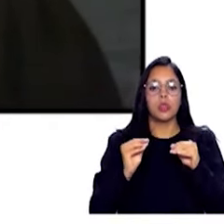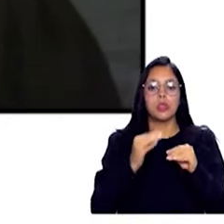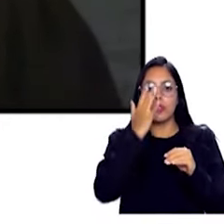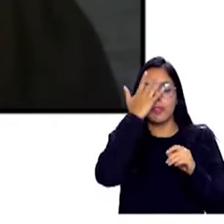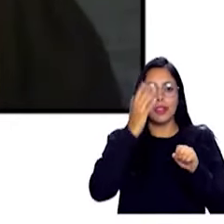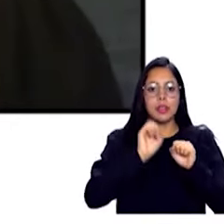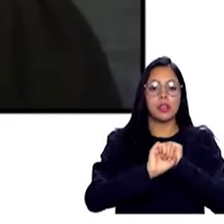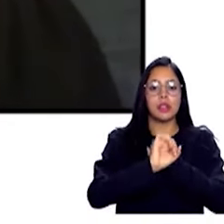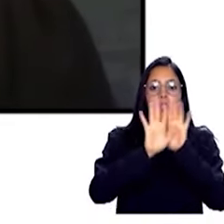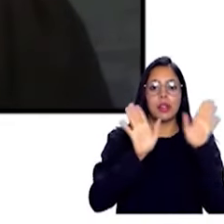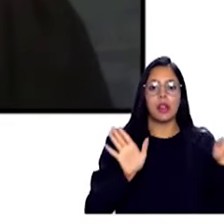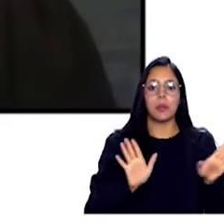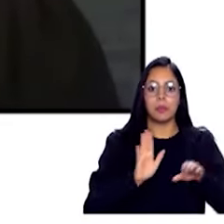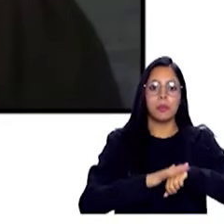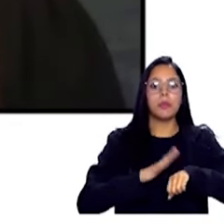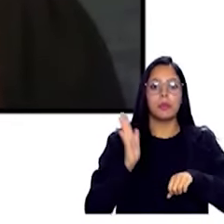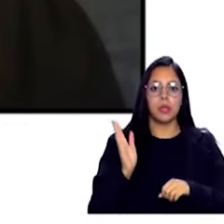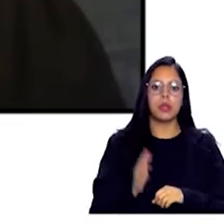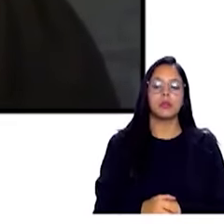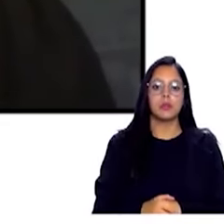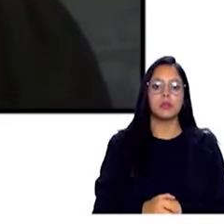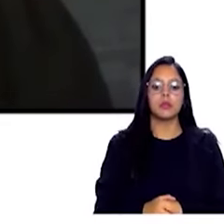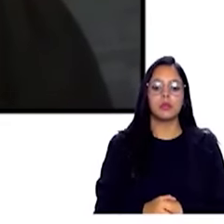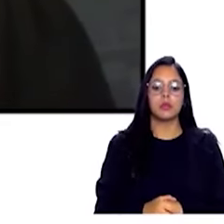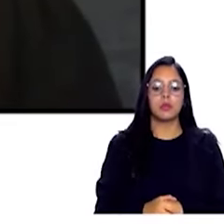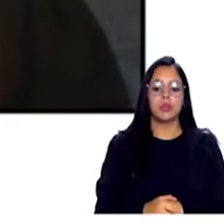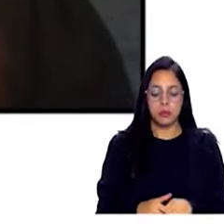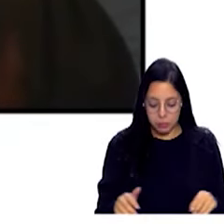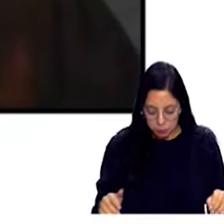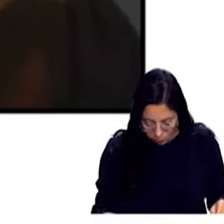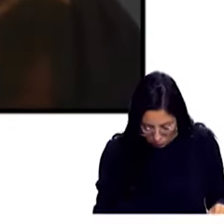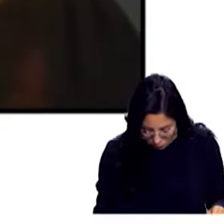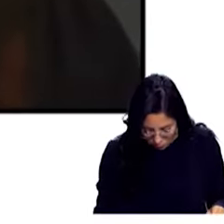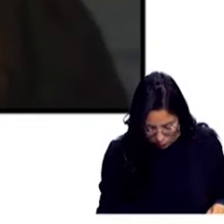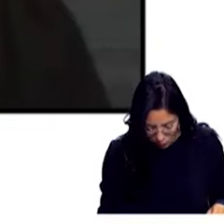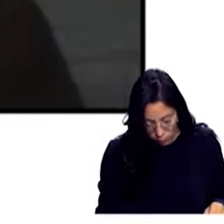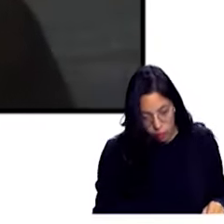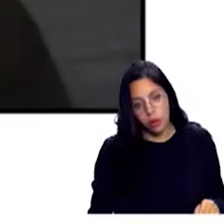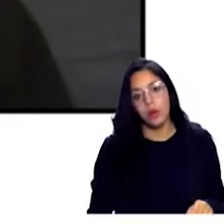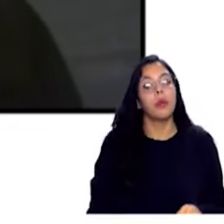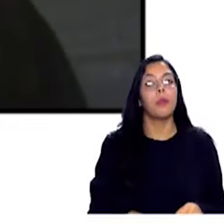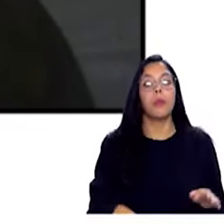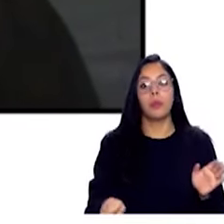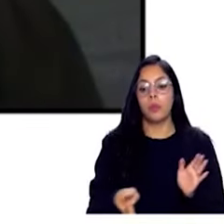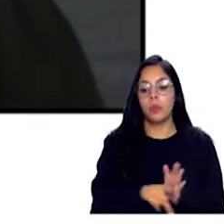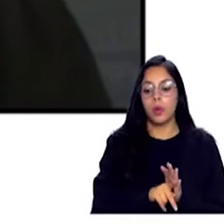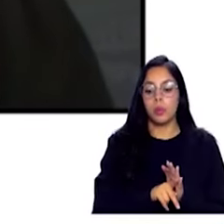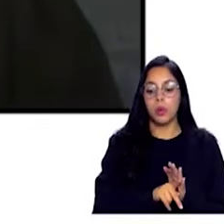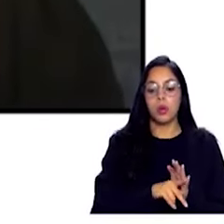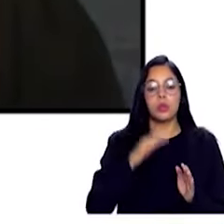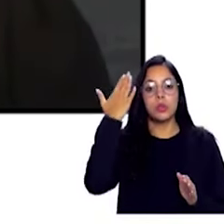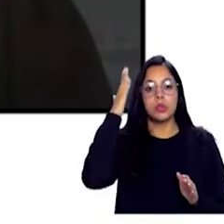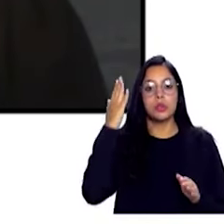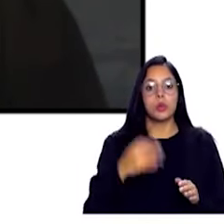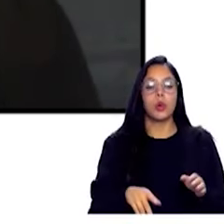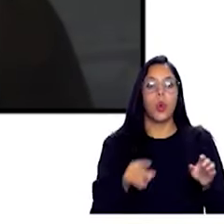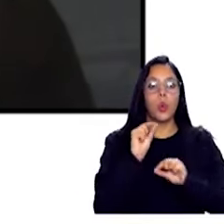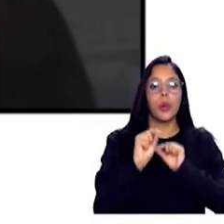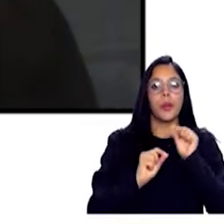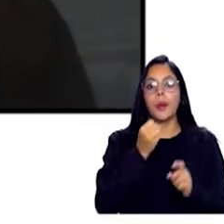homogeneidade social no que diz respeito aos entendimentos daquilo que seria bom ou ruim para a sociedade